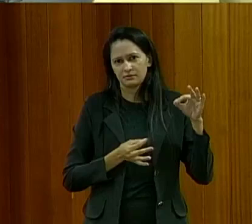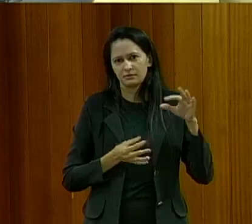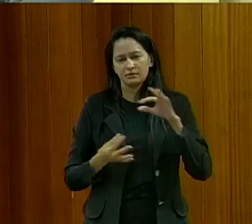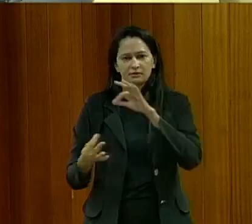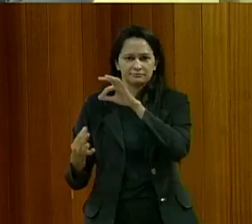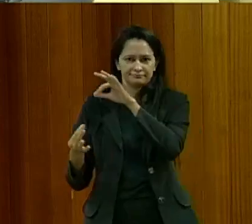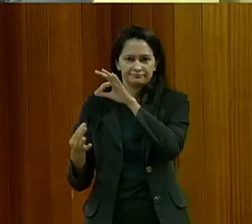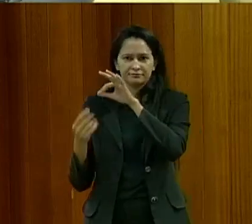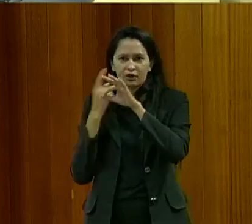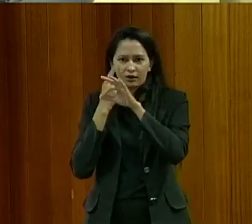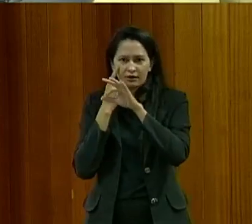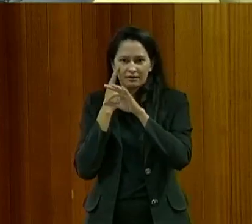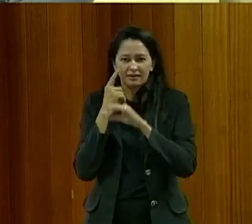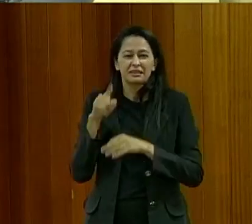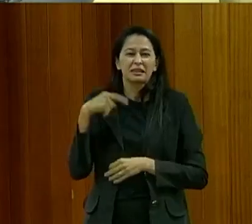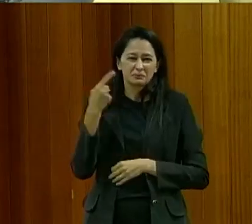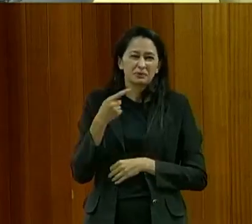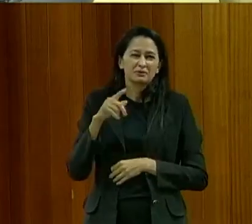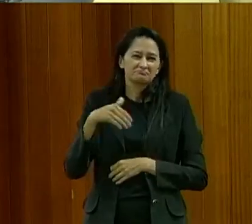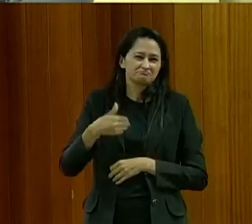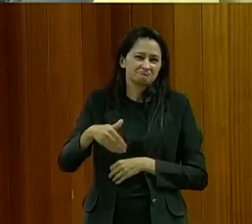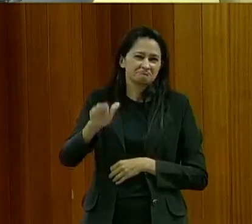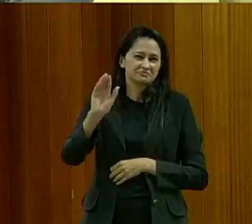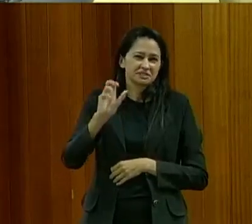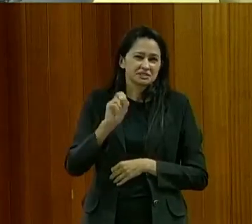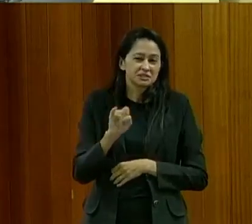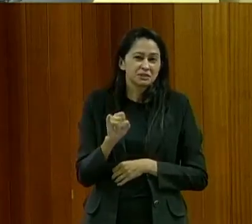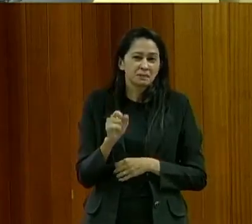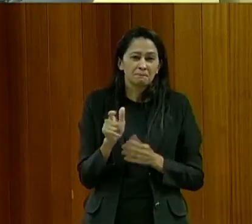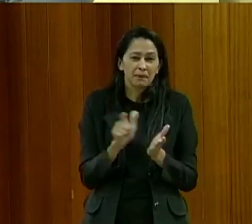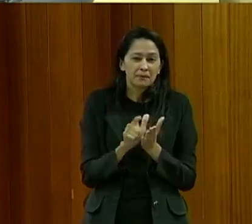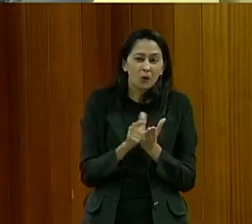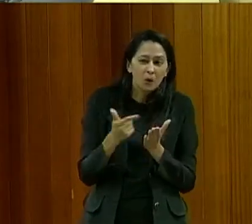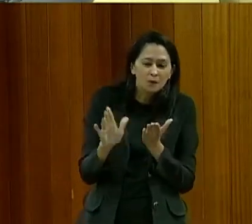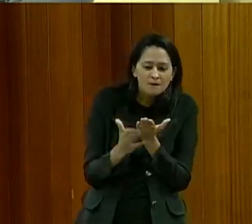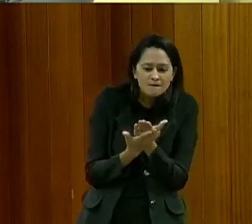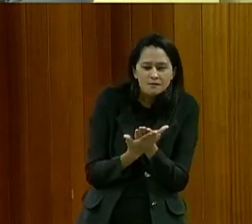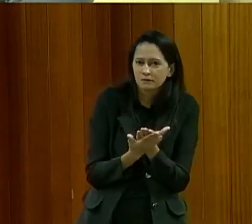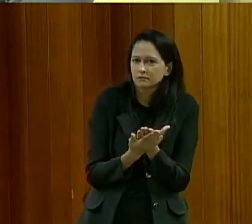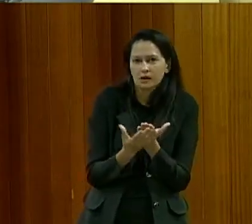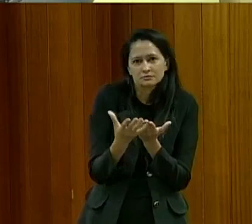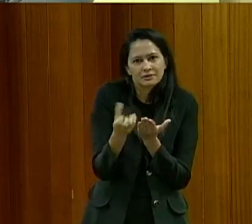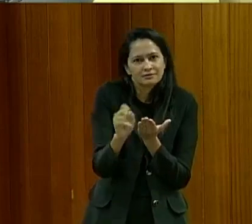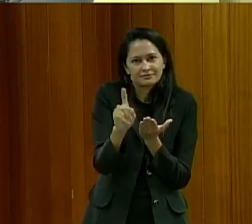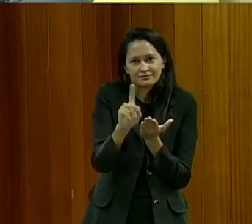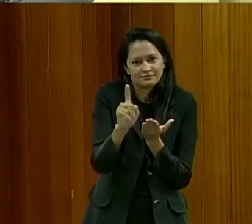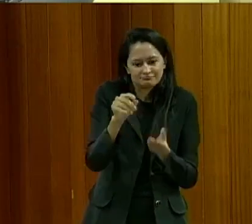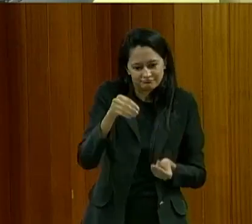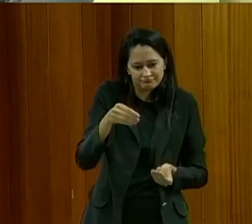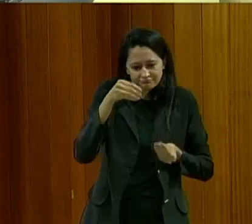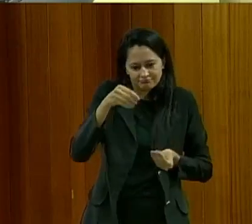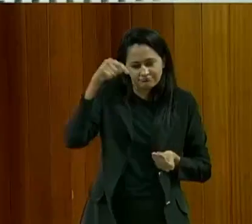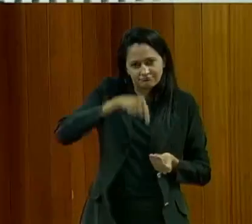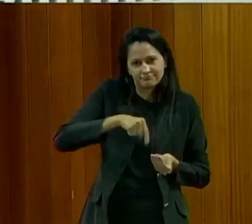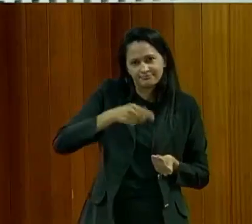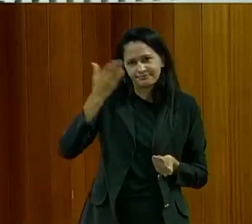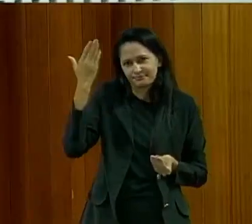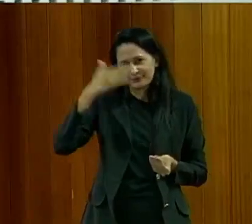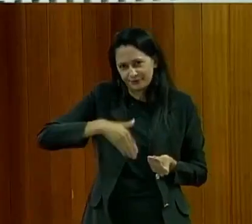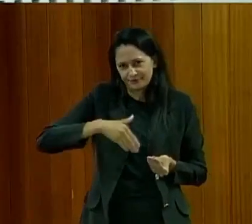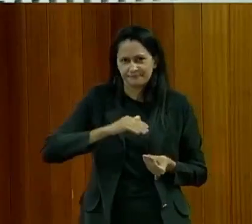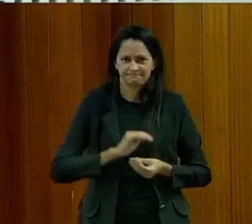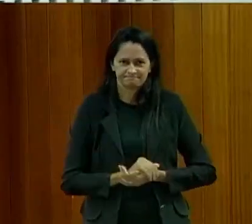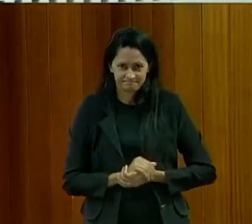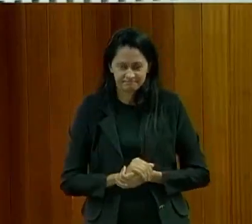depois papel aqui dentro dele. Aí, vereador Paulo Henrique, eu sei que Vossa Excelência respeita a memória do Íris, eu sei que